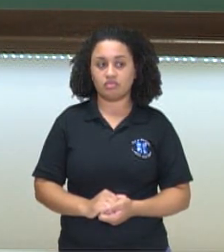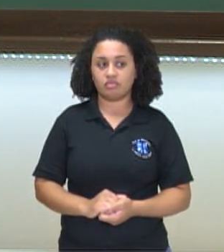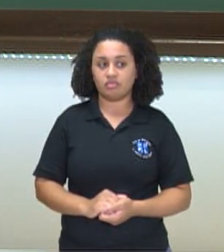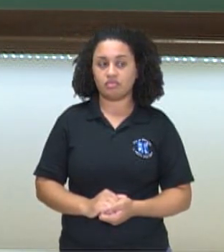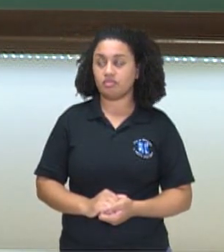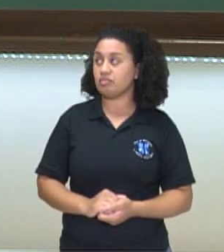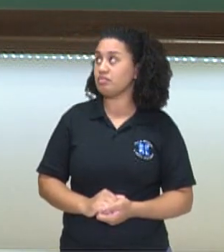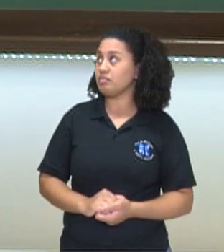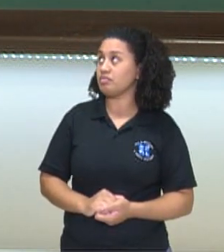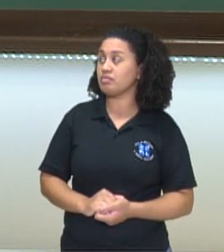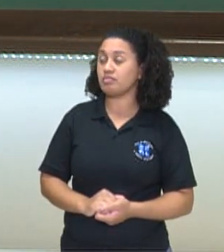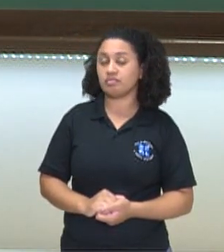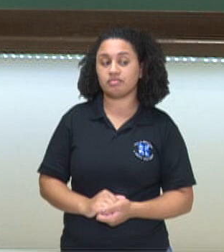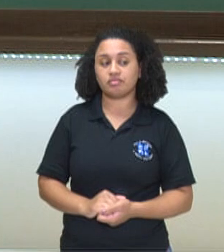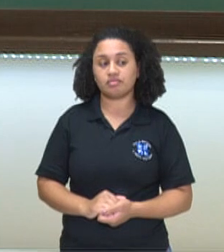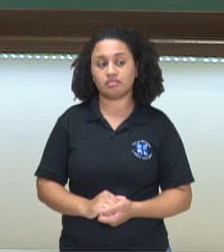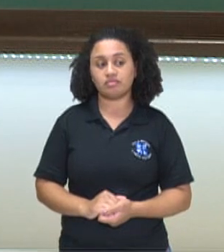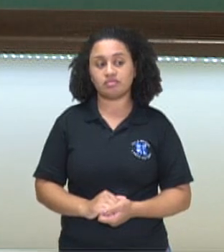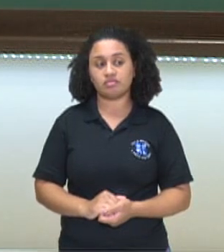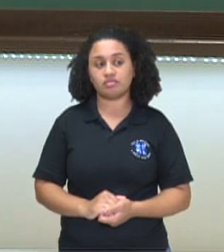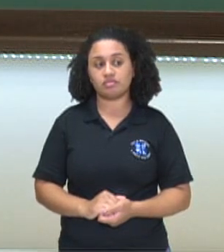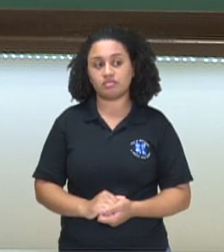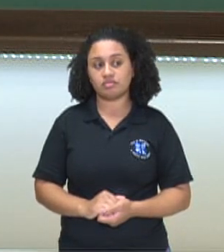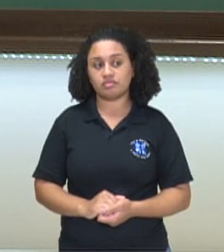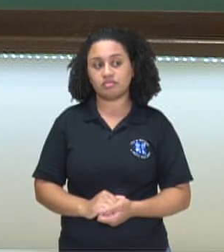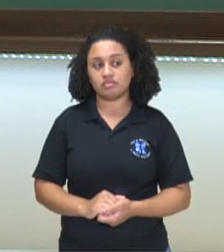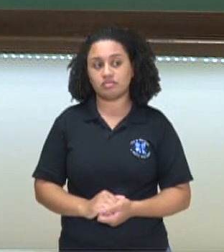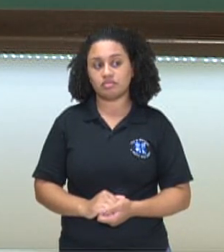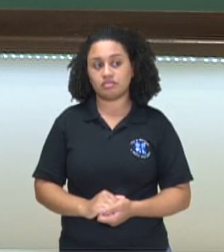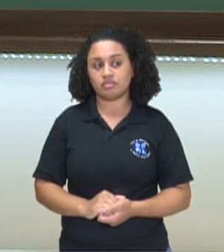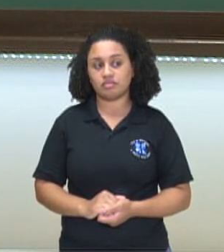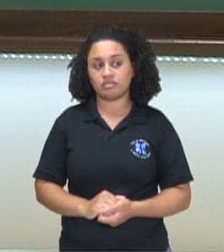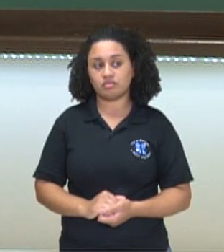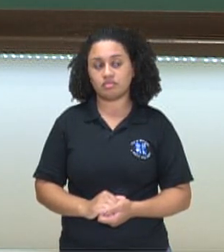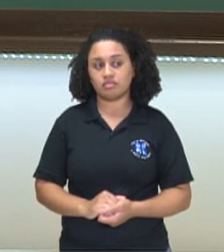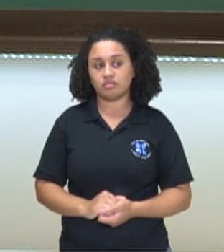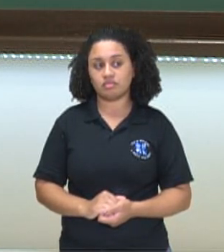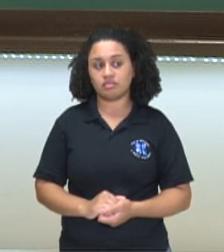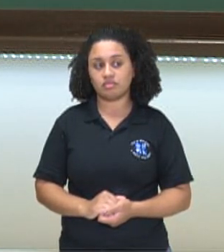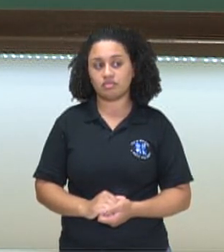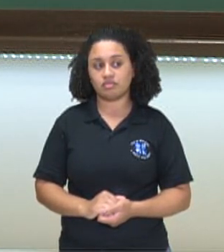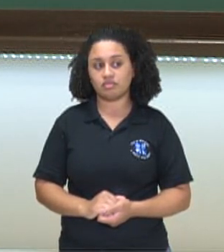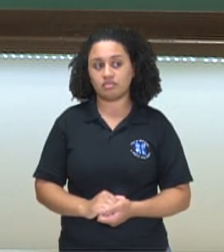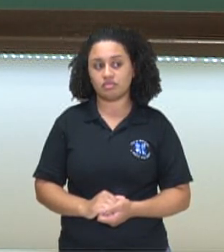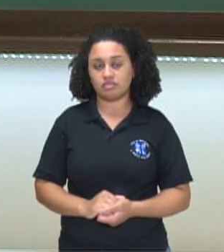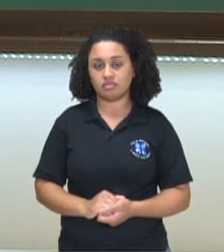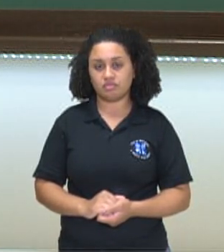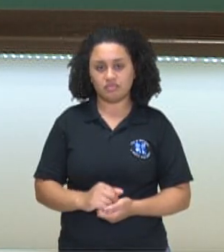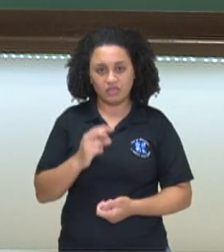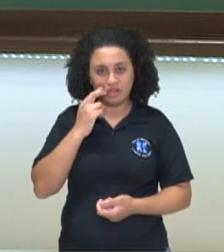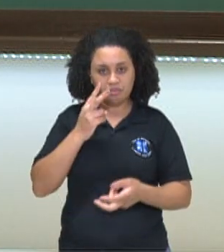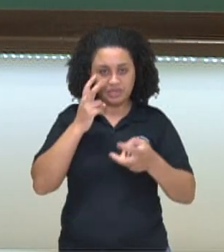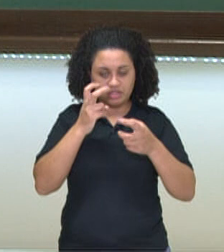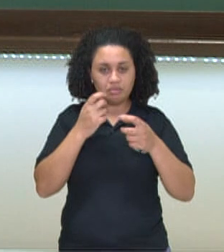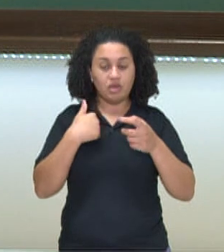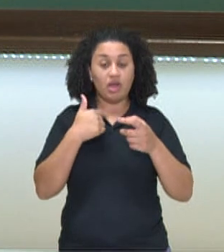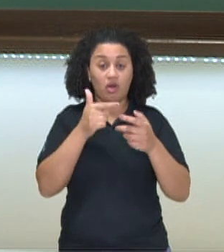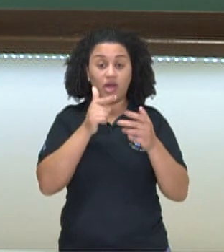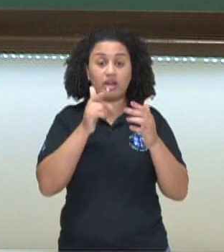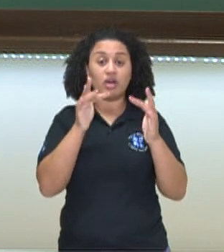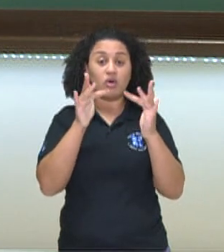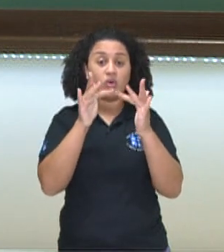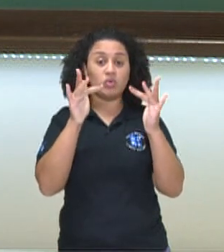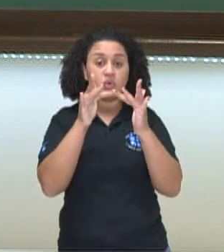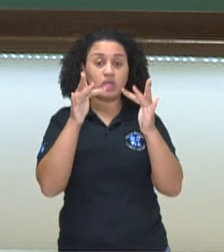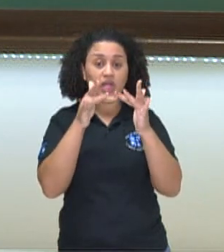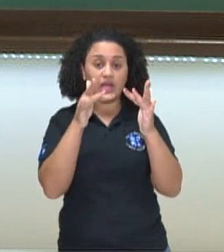Que ocorre a atração, né? Ok? Agora eu vou aproximar e fazer a eletrização por contato.